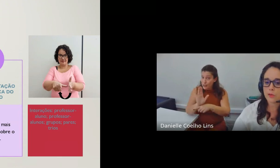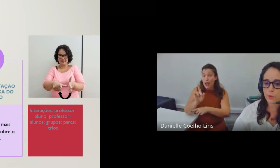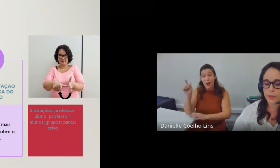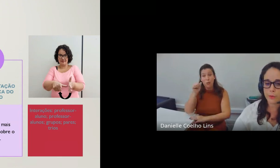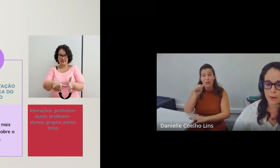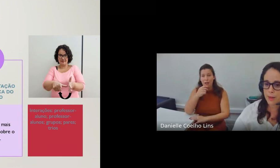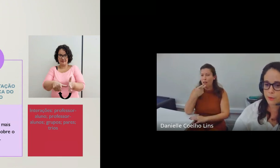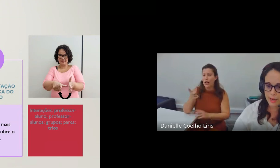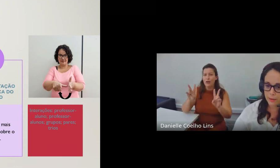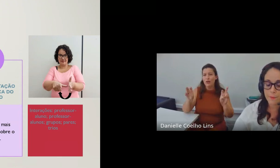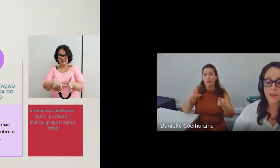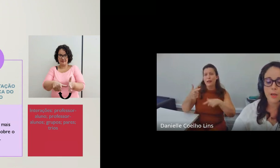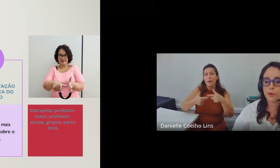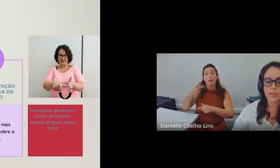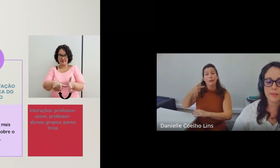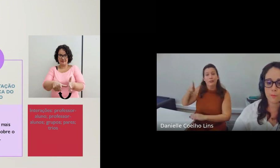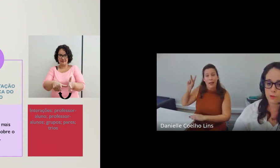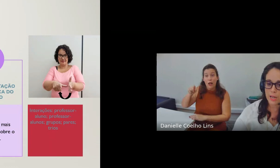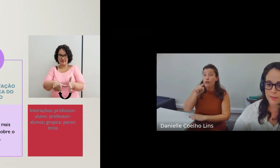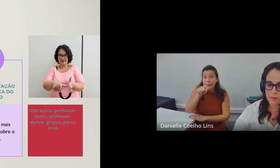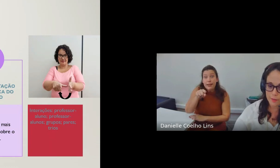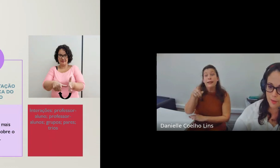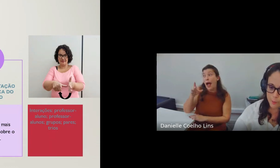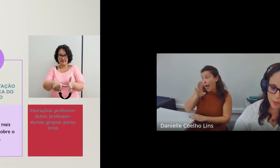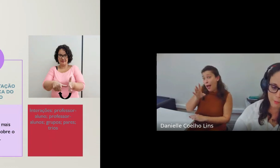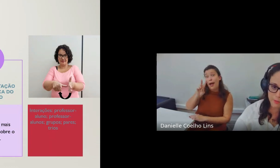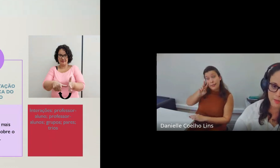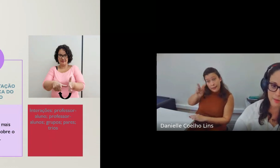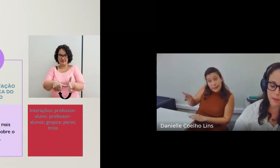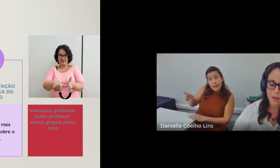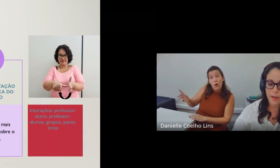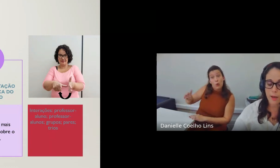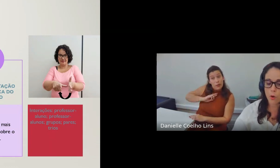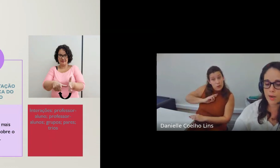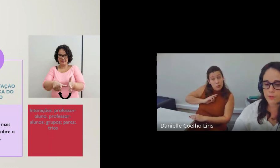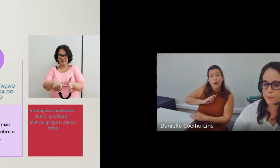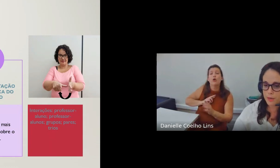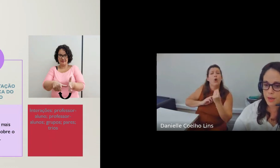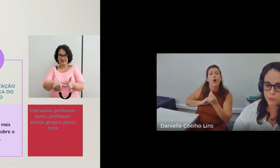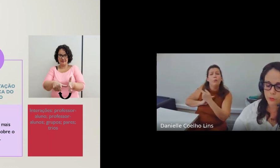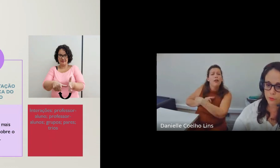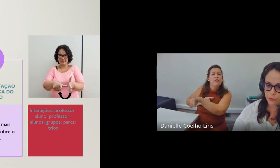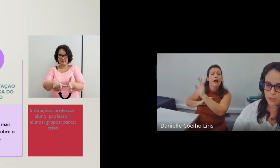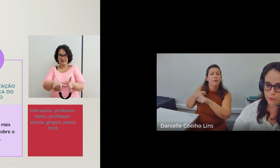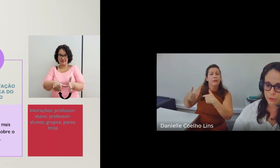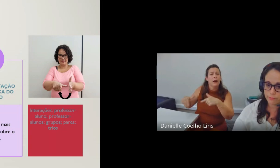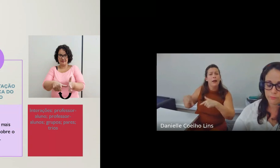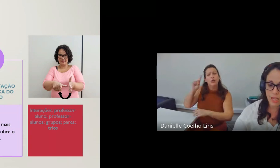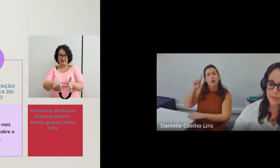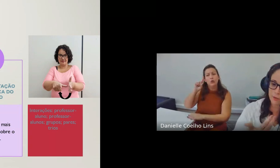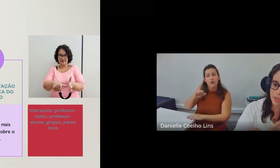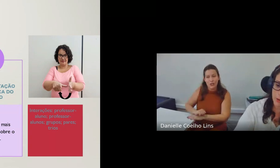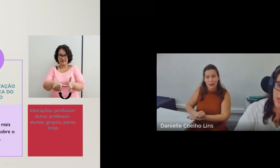falar sobre o trabalho dela. Eu gostaria que vocês prestassem atenção e me respondessem como ela vai para o trabalho todos os dias.